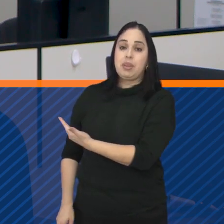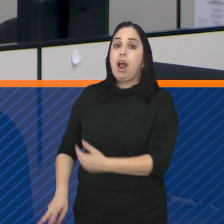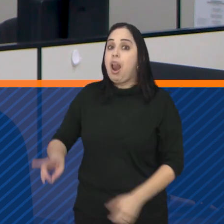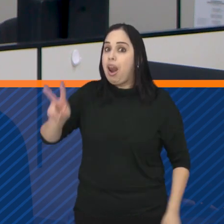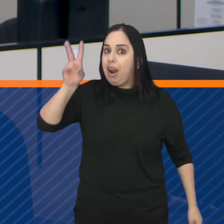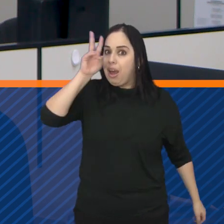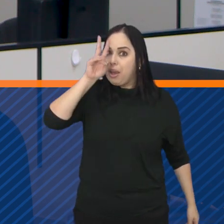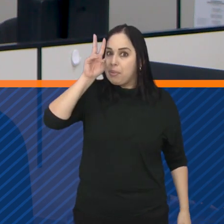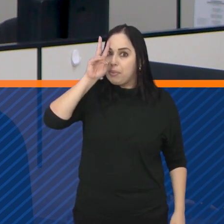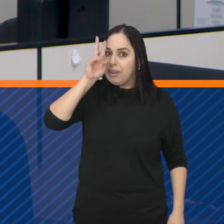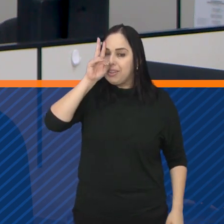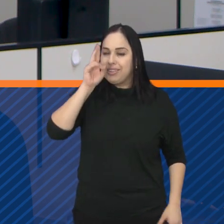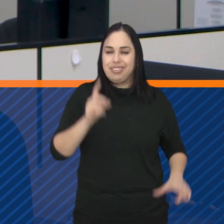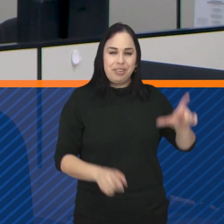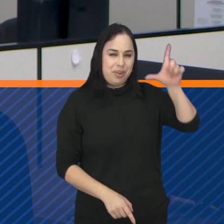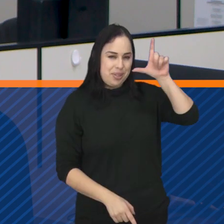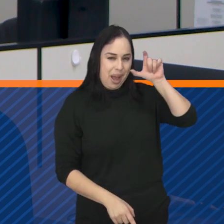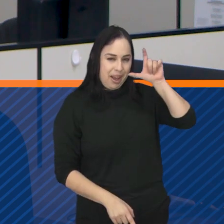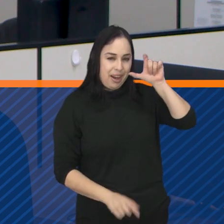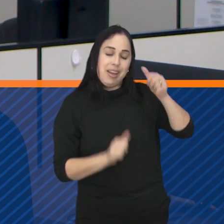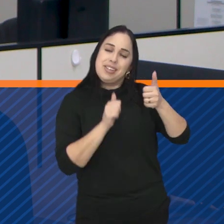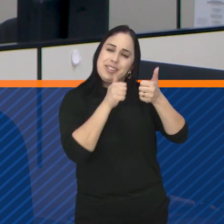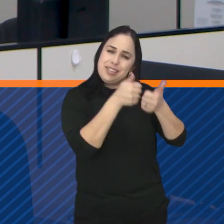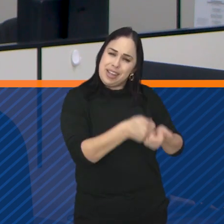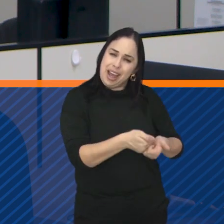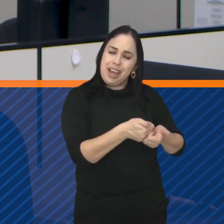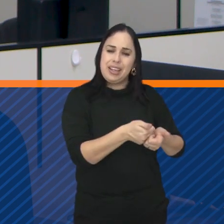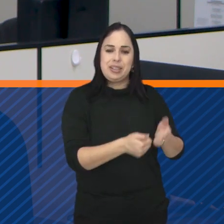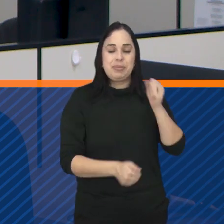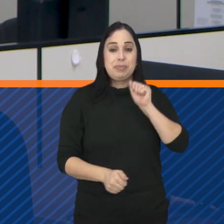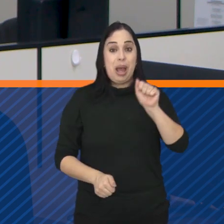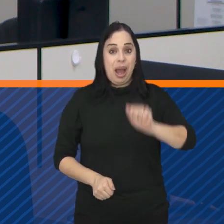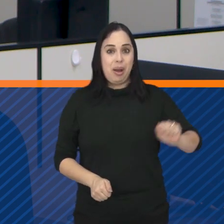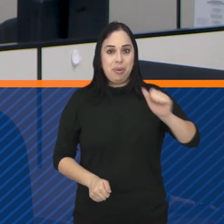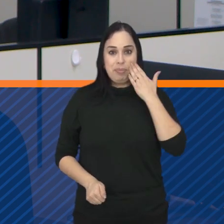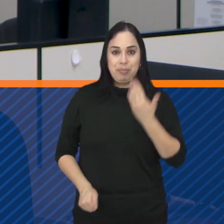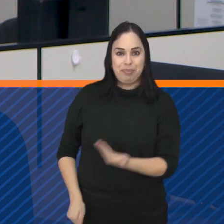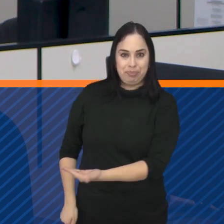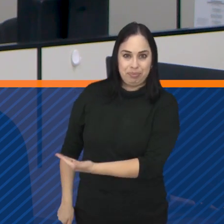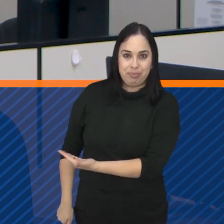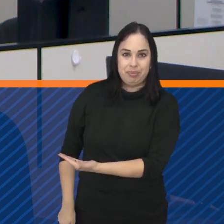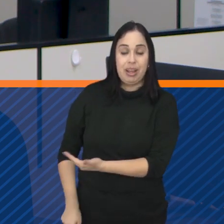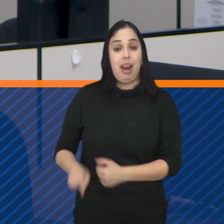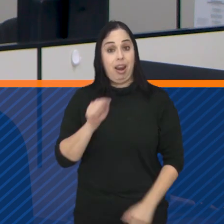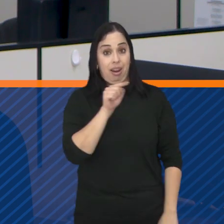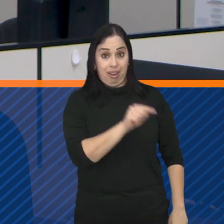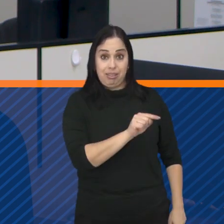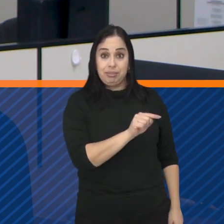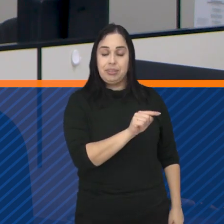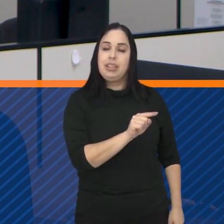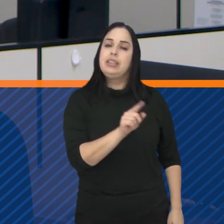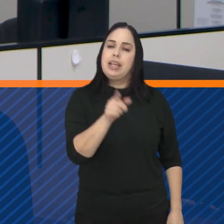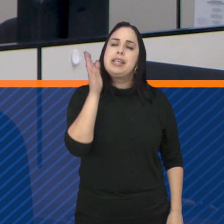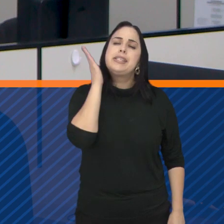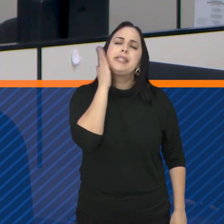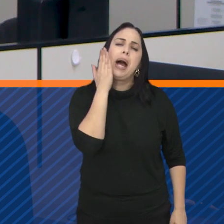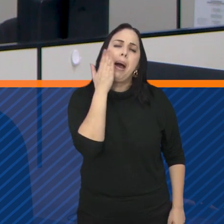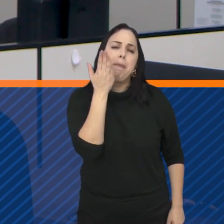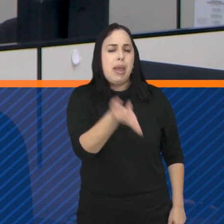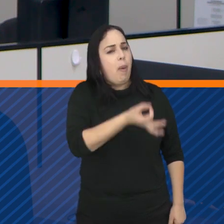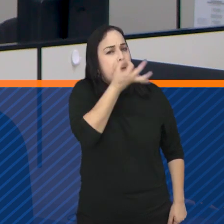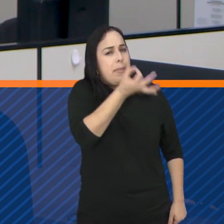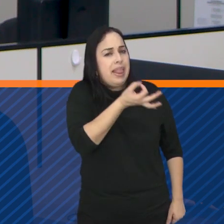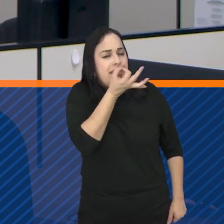Campos. Lembrando que também estamos no Instagram. Segue a gente lá, @TV Câmara SJC. E lá, você